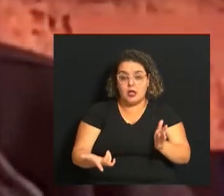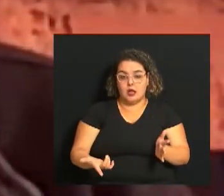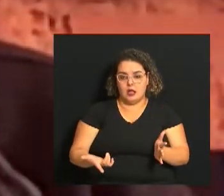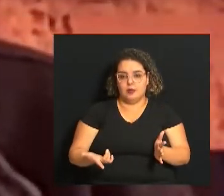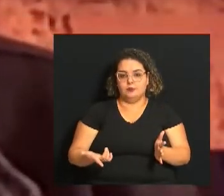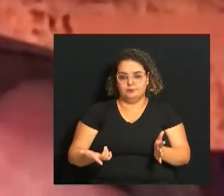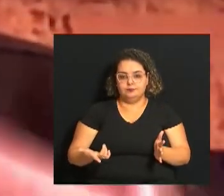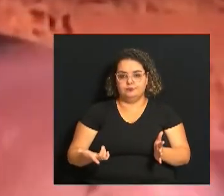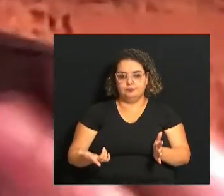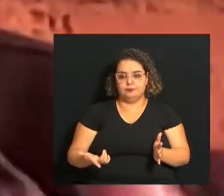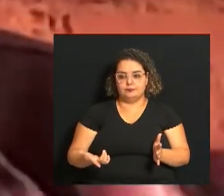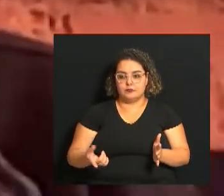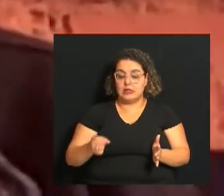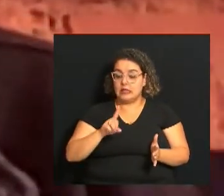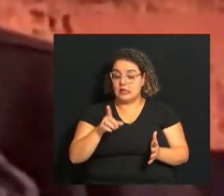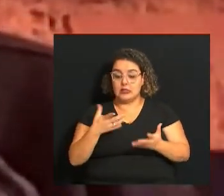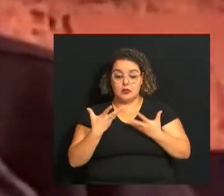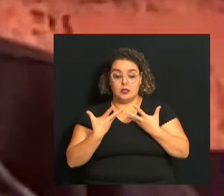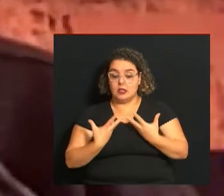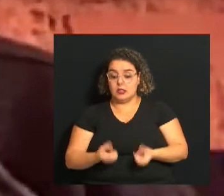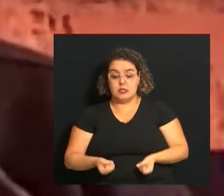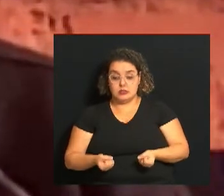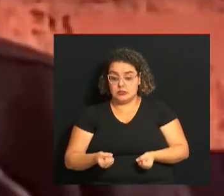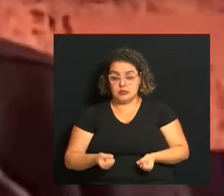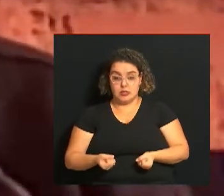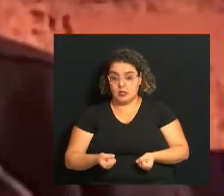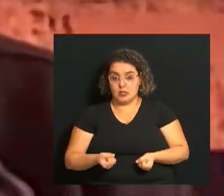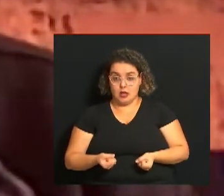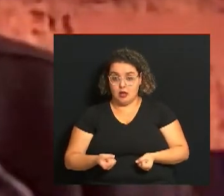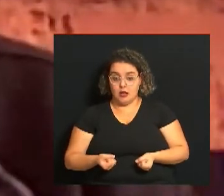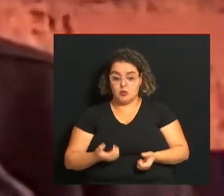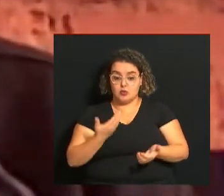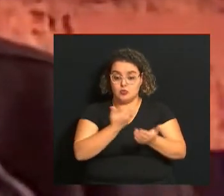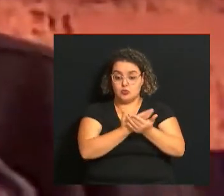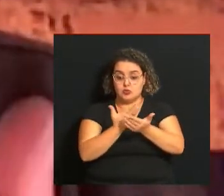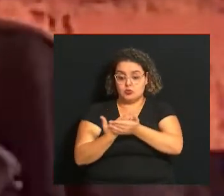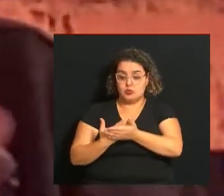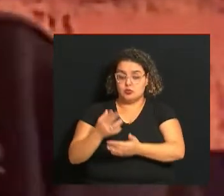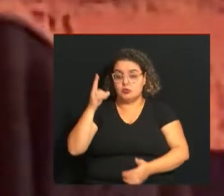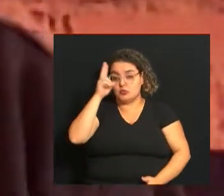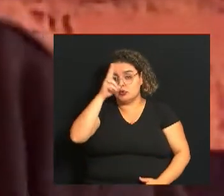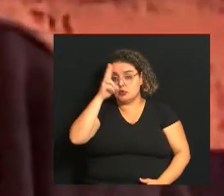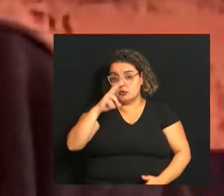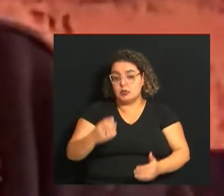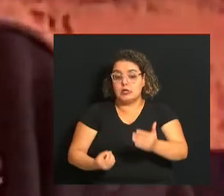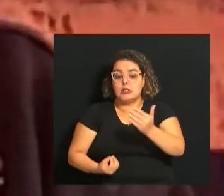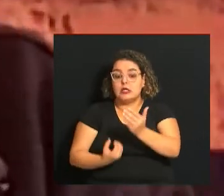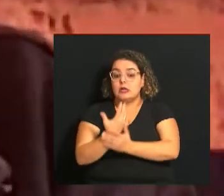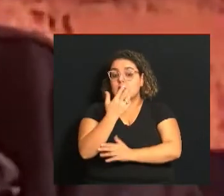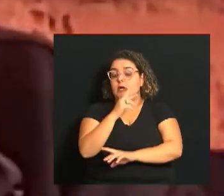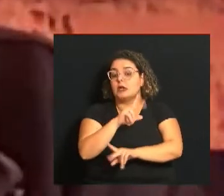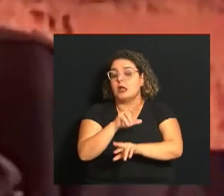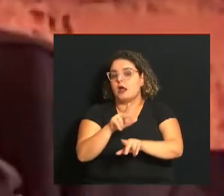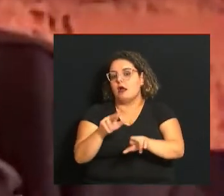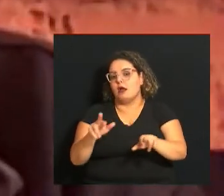como a gente se aprende no estudo da história, você procura criar a diferença. A intolerância diz: a minha